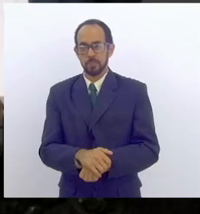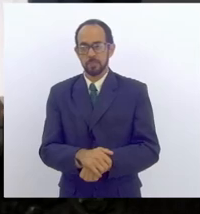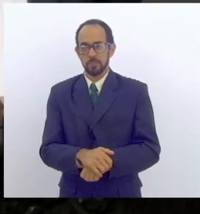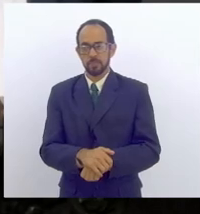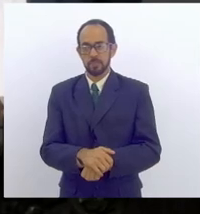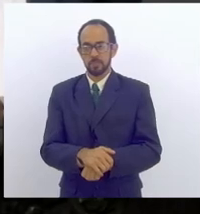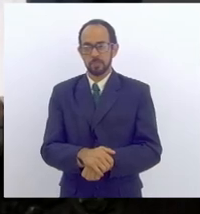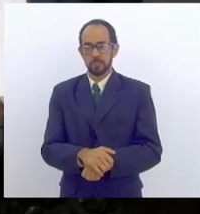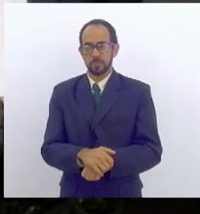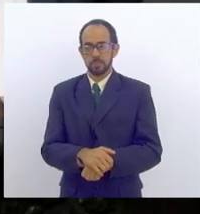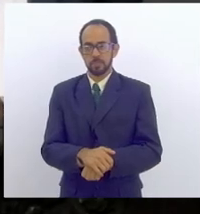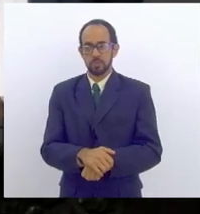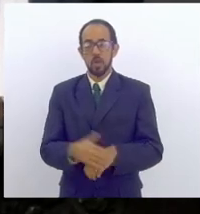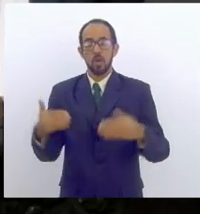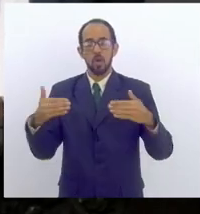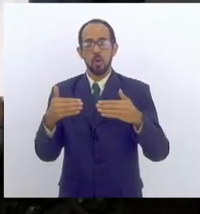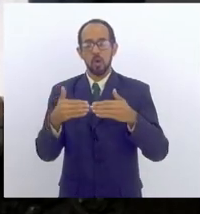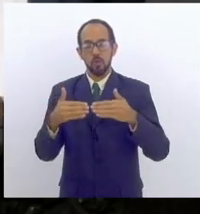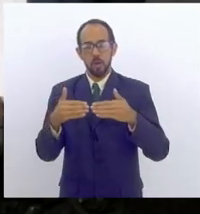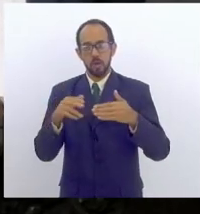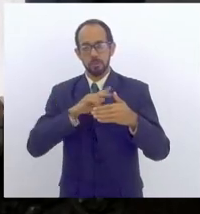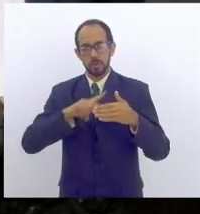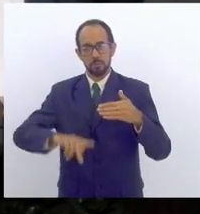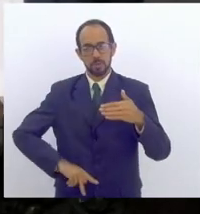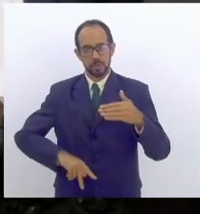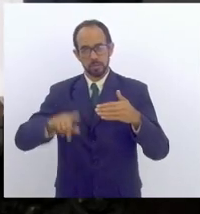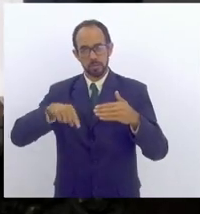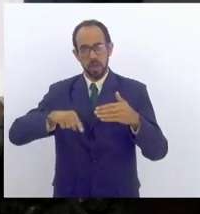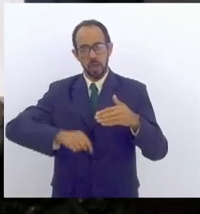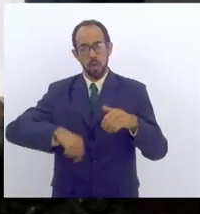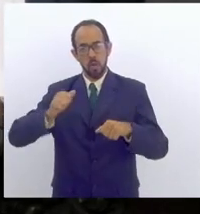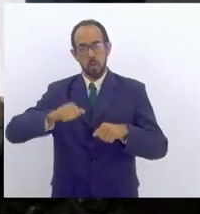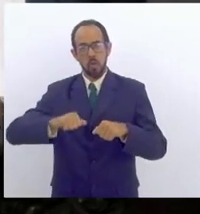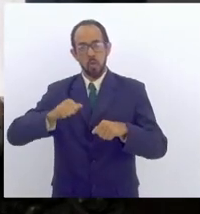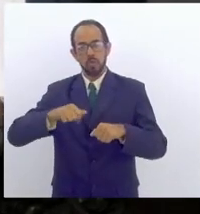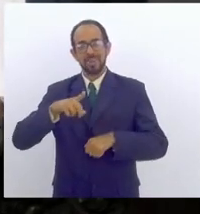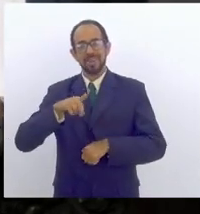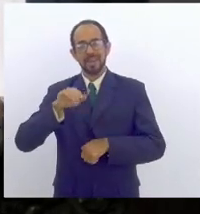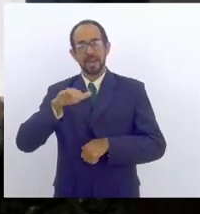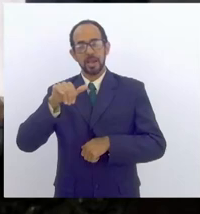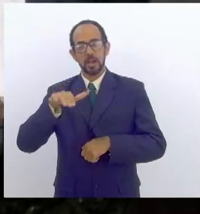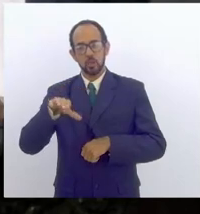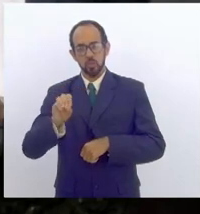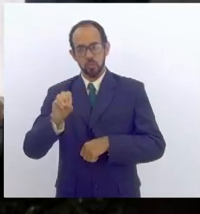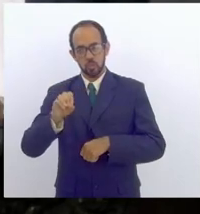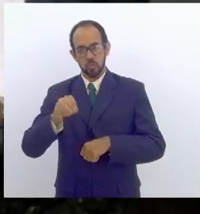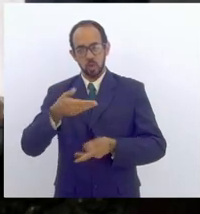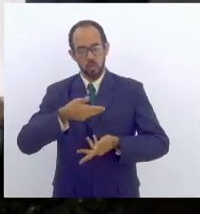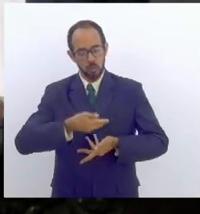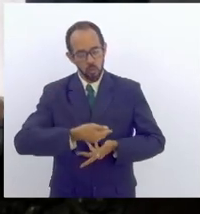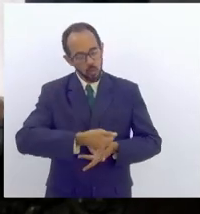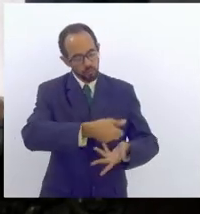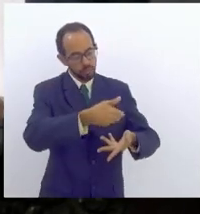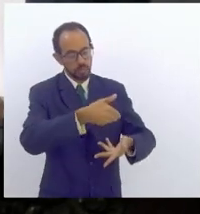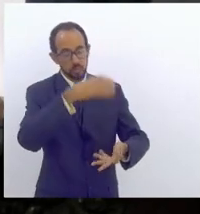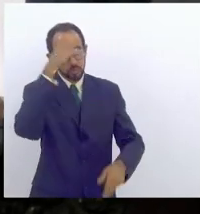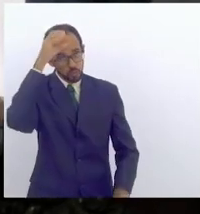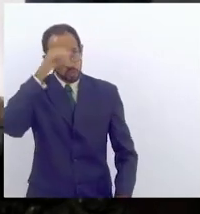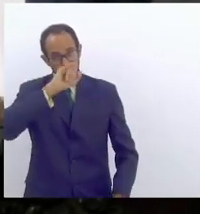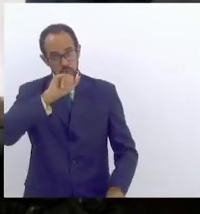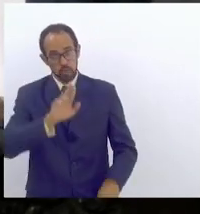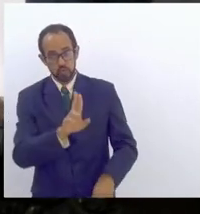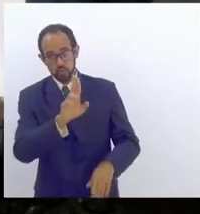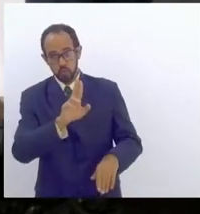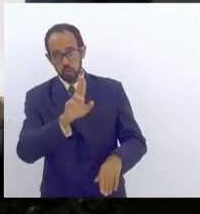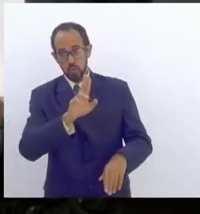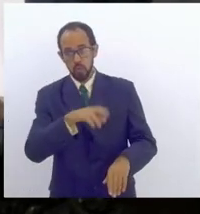Exercendo a presidência, por ser o decano, convido as deputadas Tia Ju e Marta Rocha para